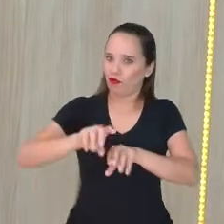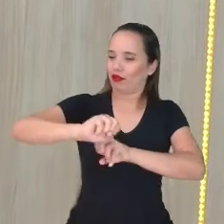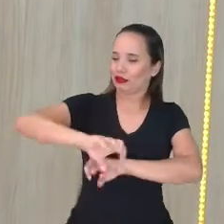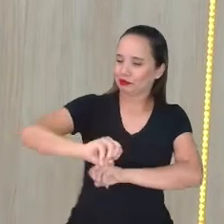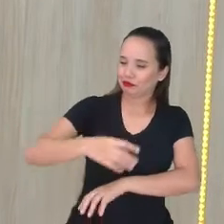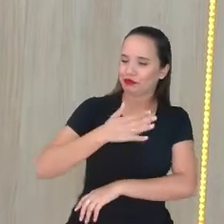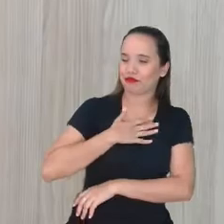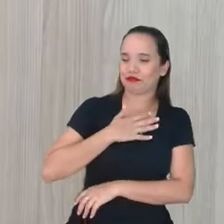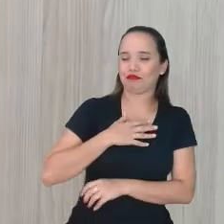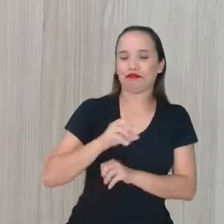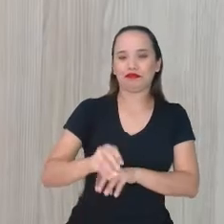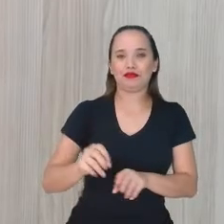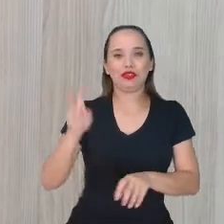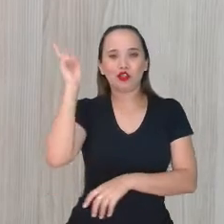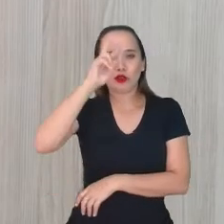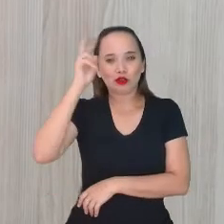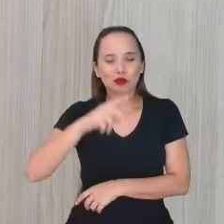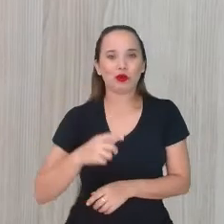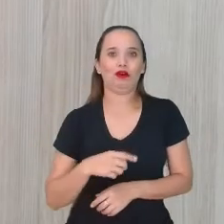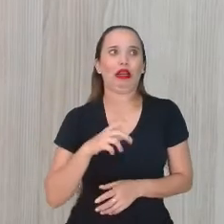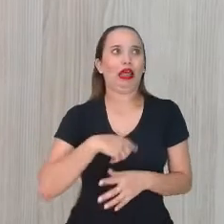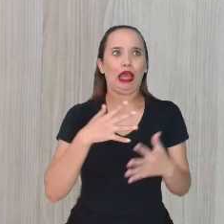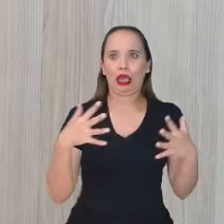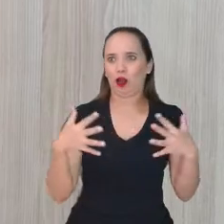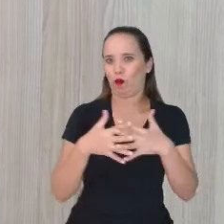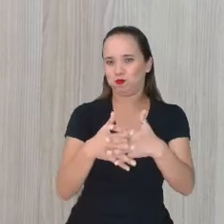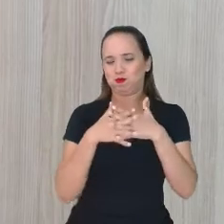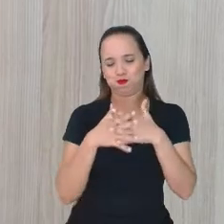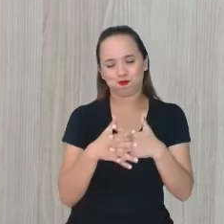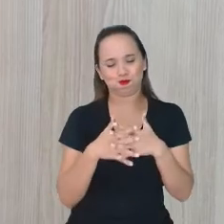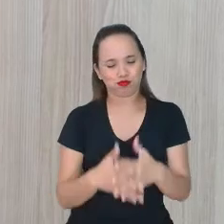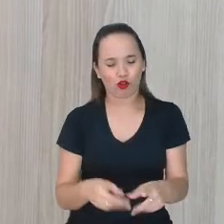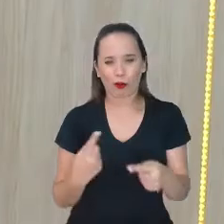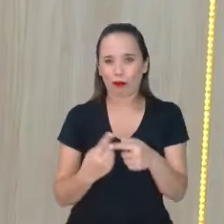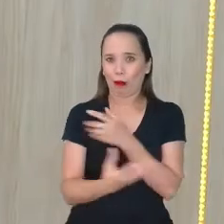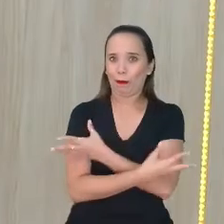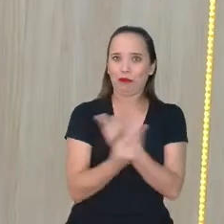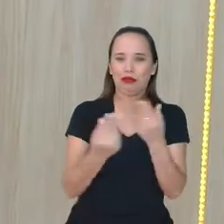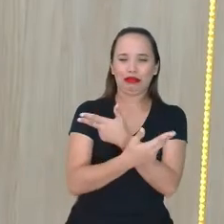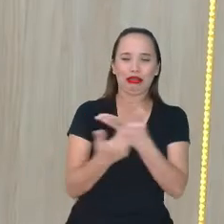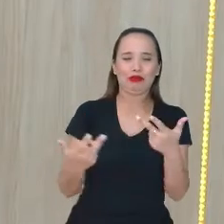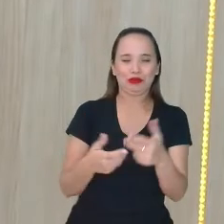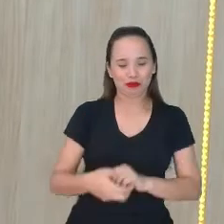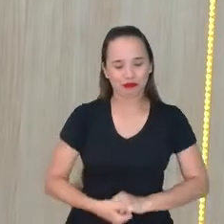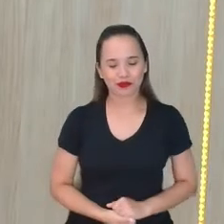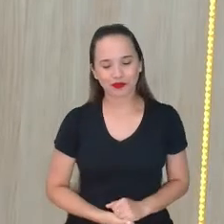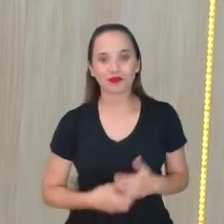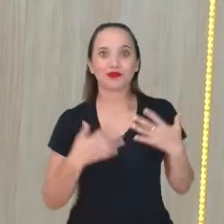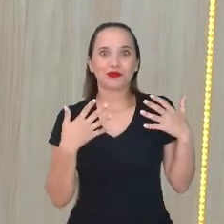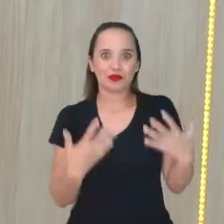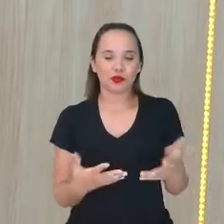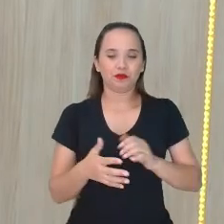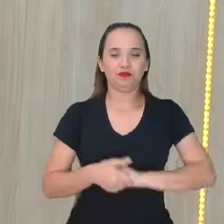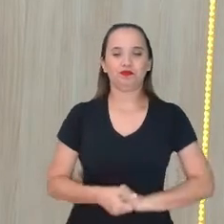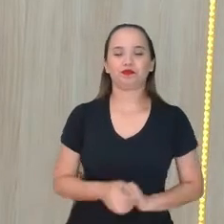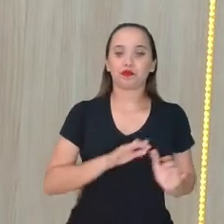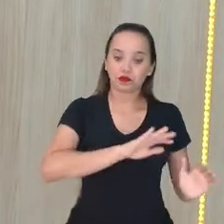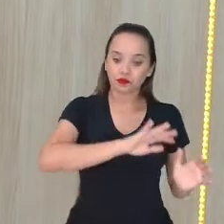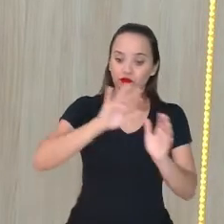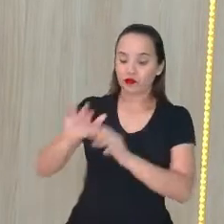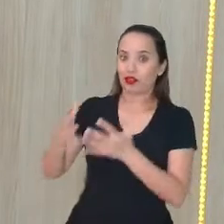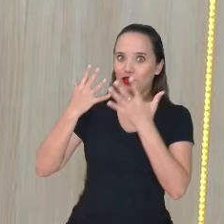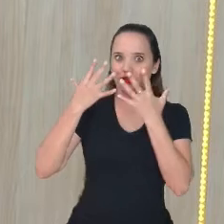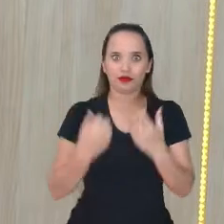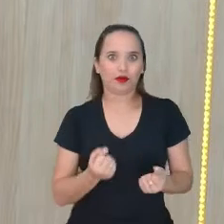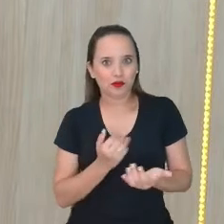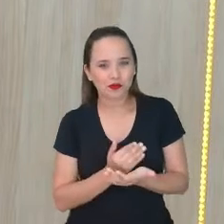É tanta coisa que a gente confunde tudo, viu, gente? Pois é, gente. Enfim, mas vamos embora